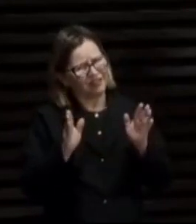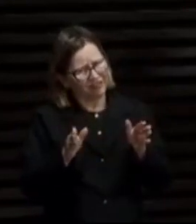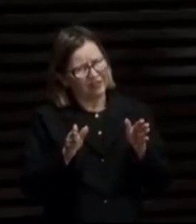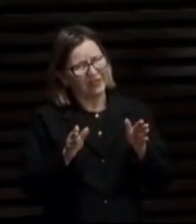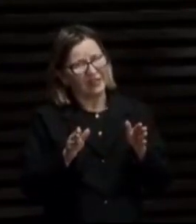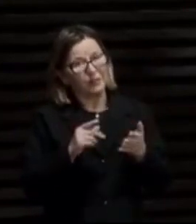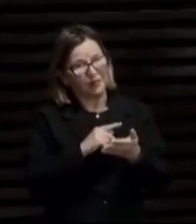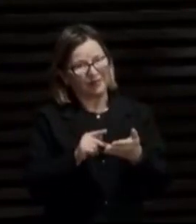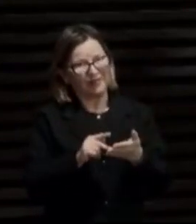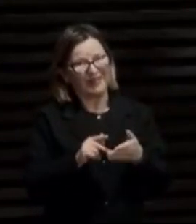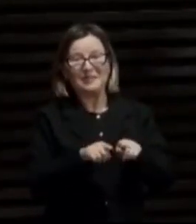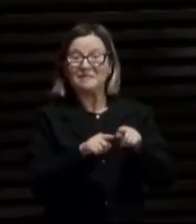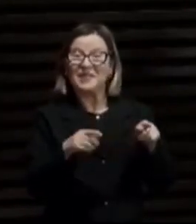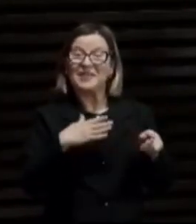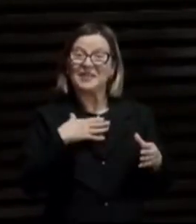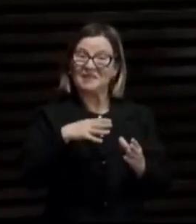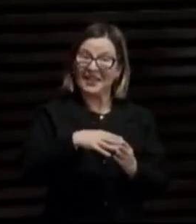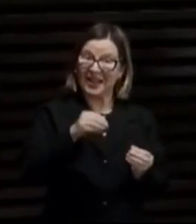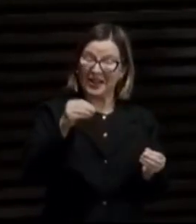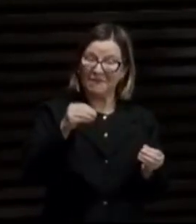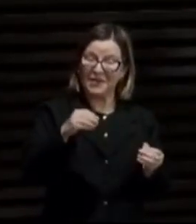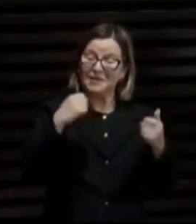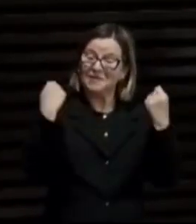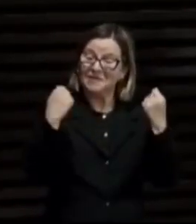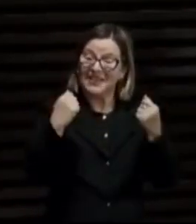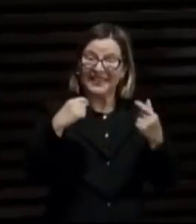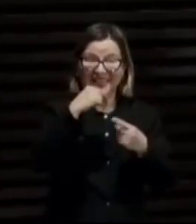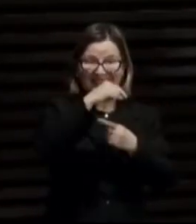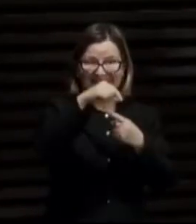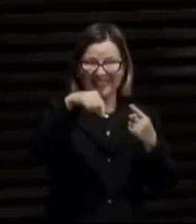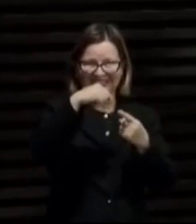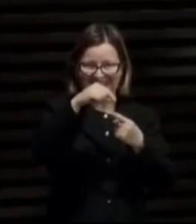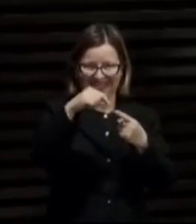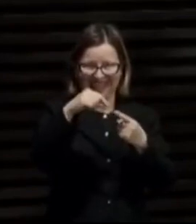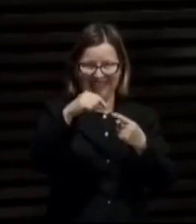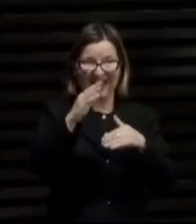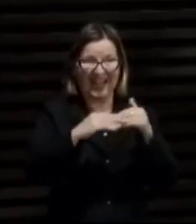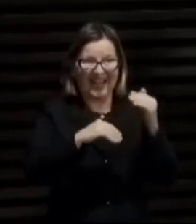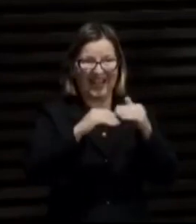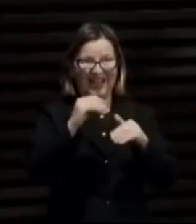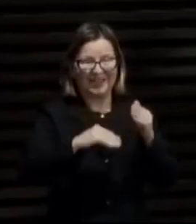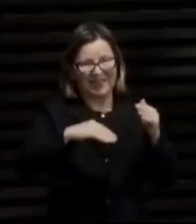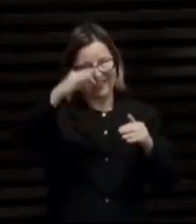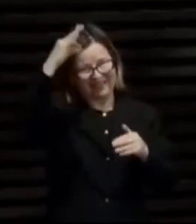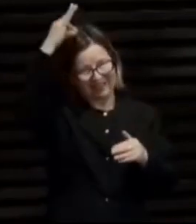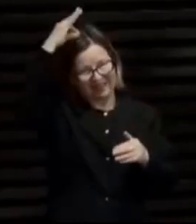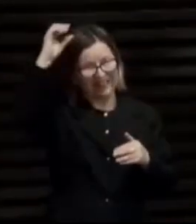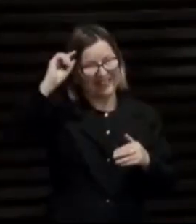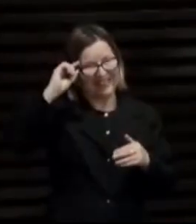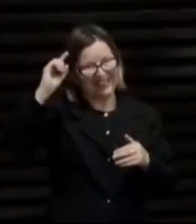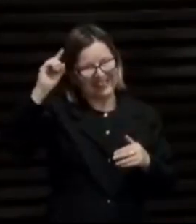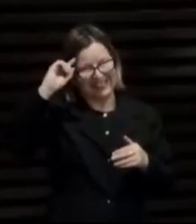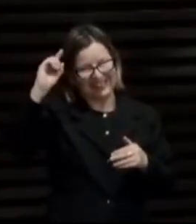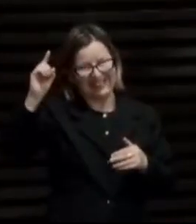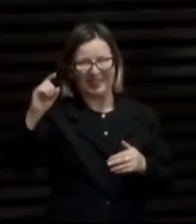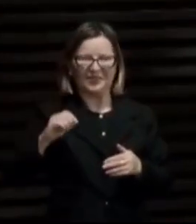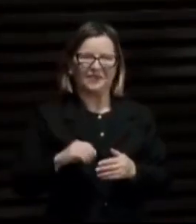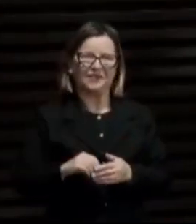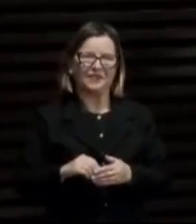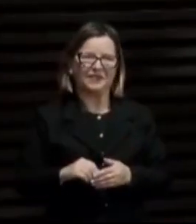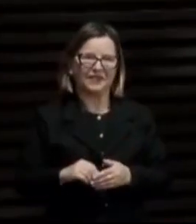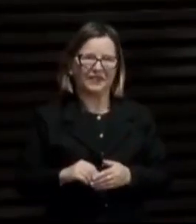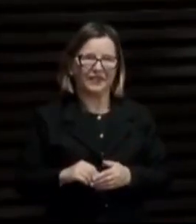minha alma, que é a santificação, esse trabalhar do Espírito na minha vida diária é que precisa ser tratado. Por isso